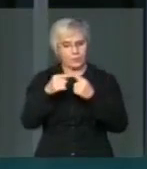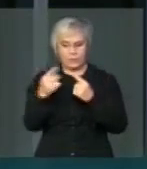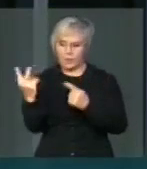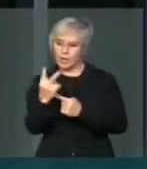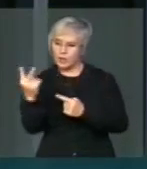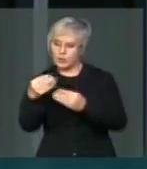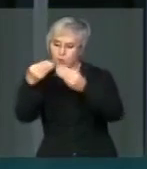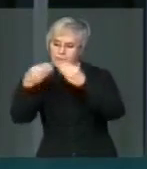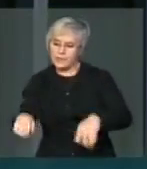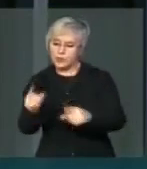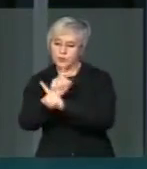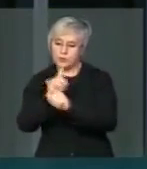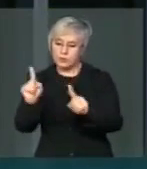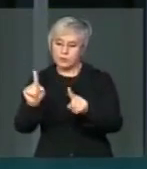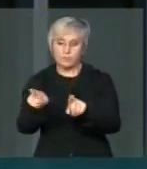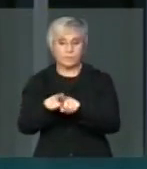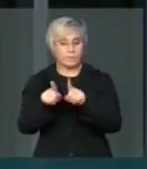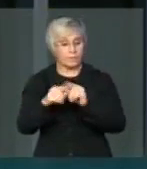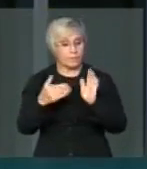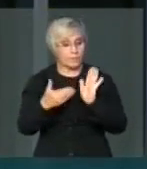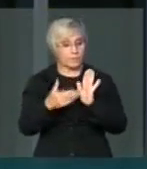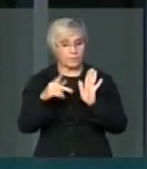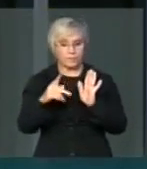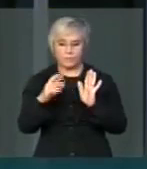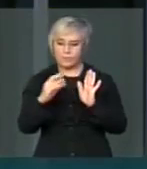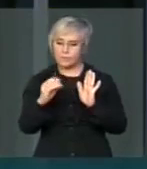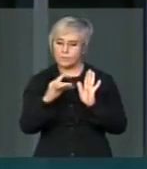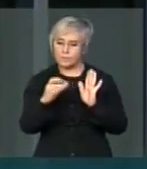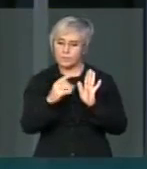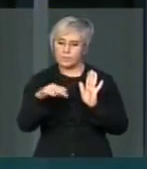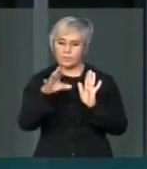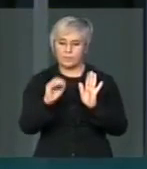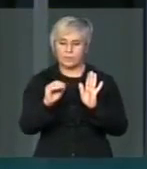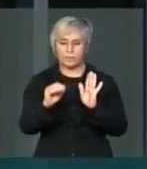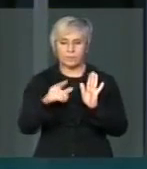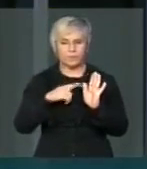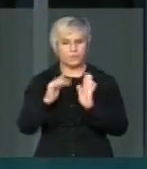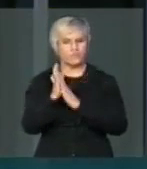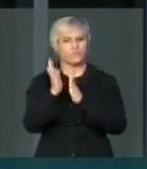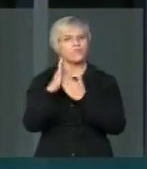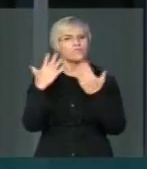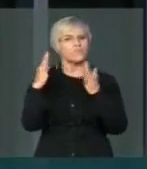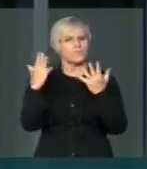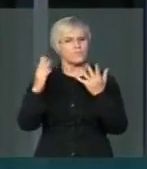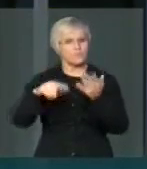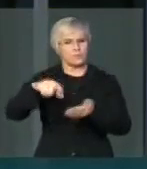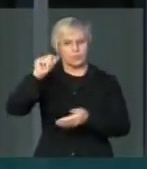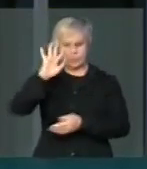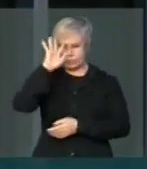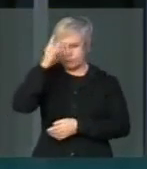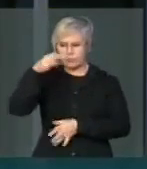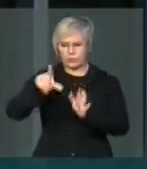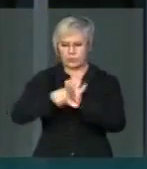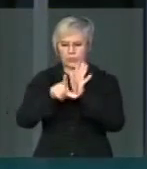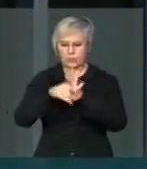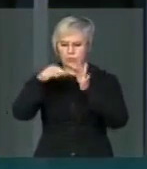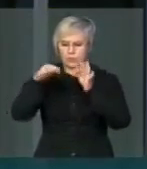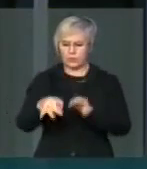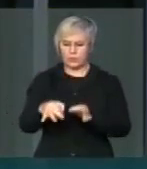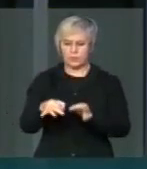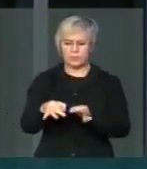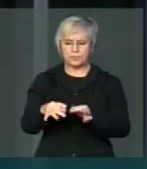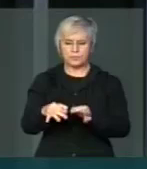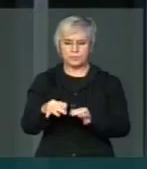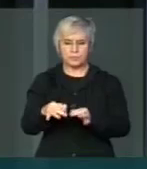partes. Quanto ao procedimento, afigura-se, por sua vez, elogiável a opção legislativa de se estabelecer